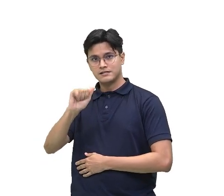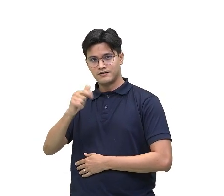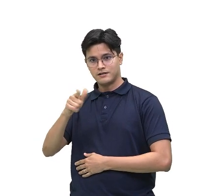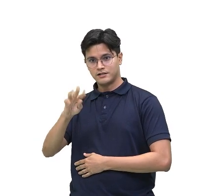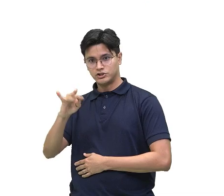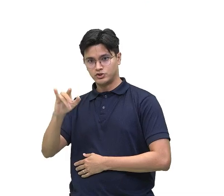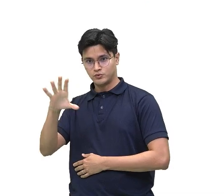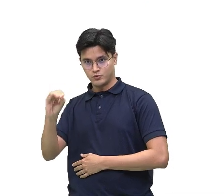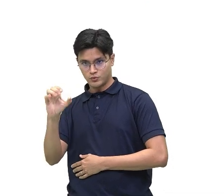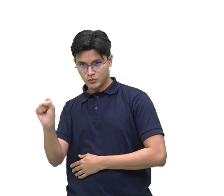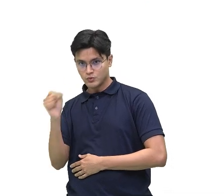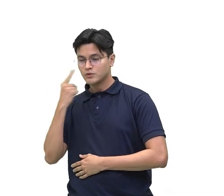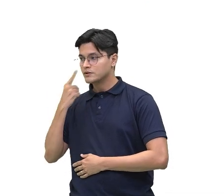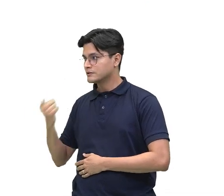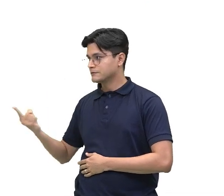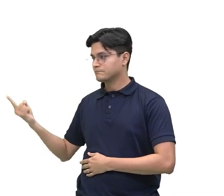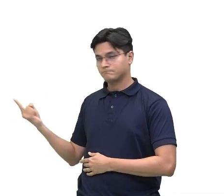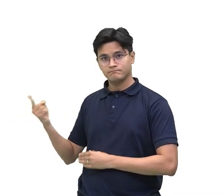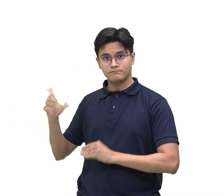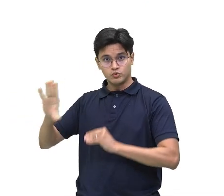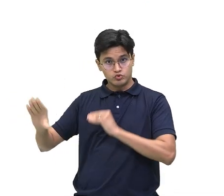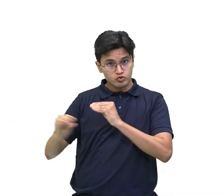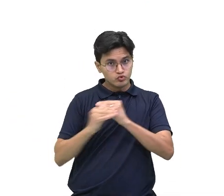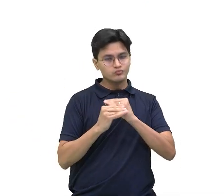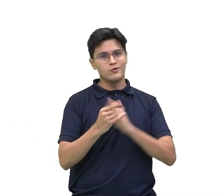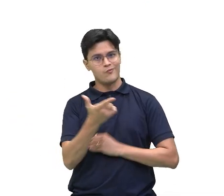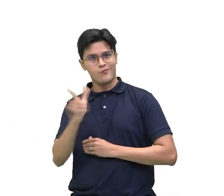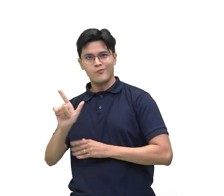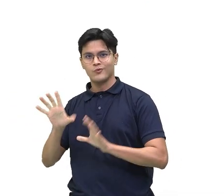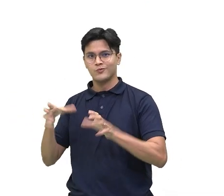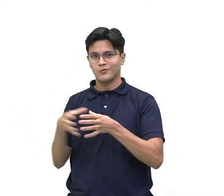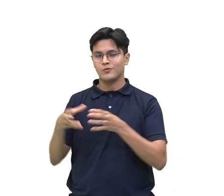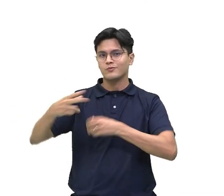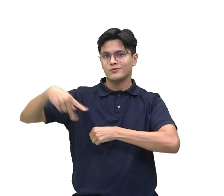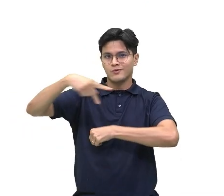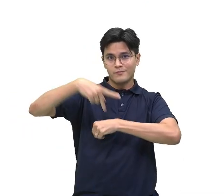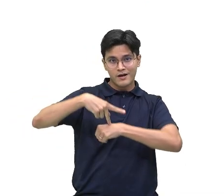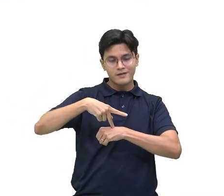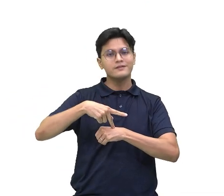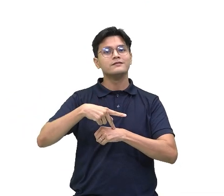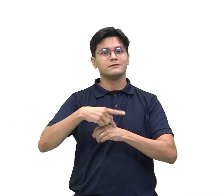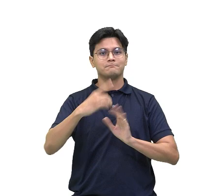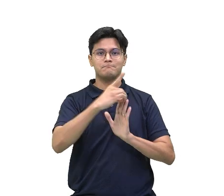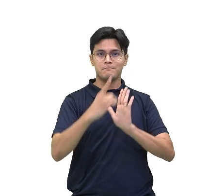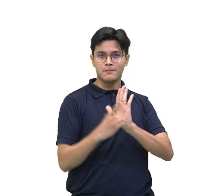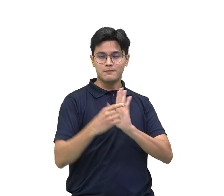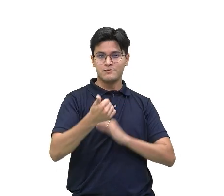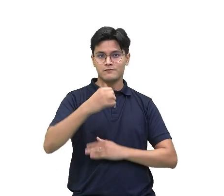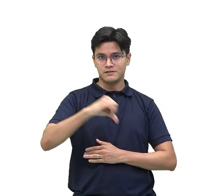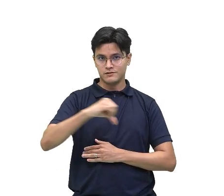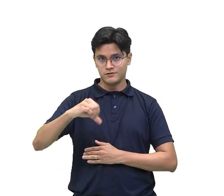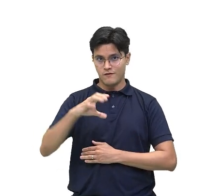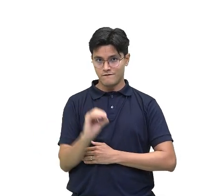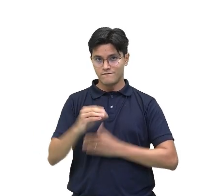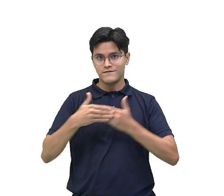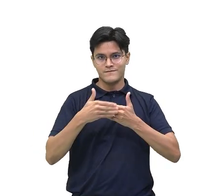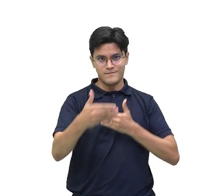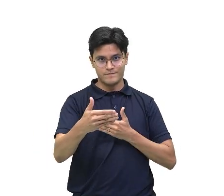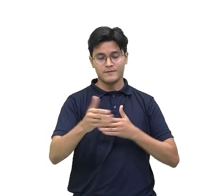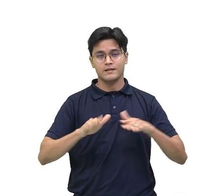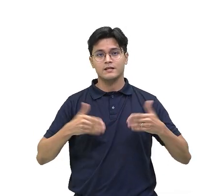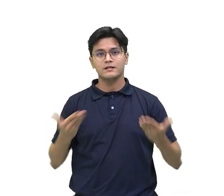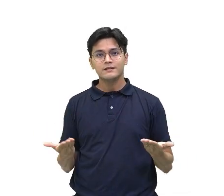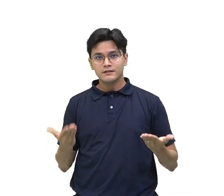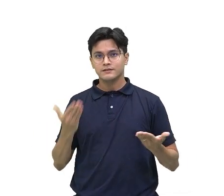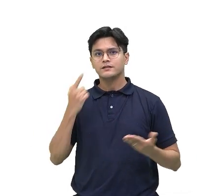asiáticos, gente, acabou juntando aí um outro grupo de países a partir da década de 1990, tá? Então,